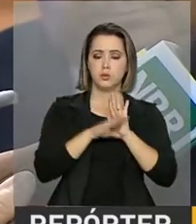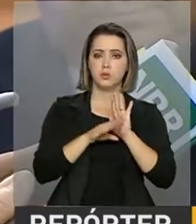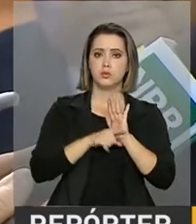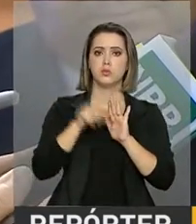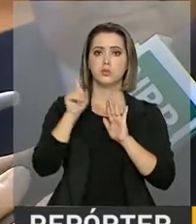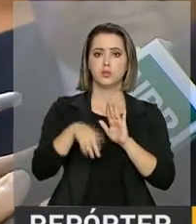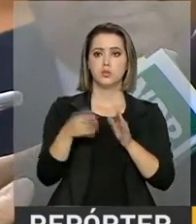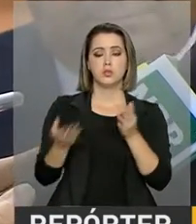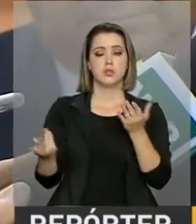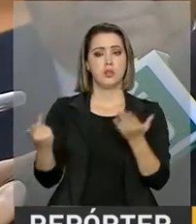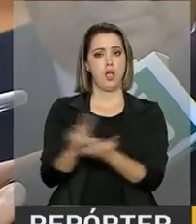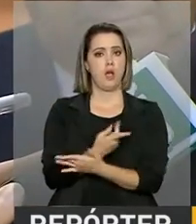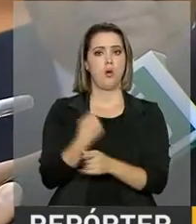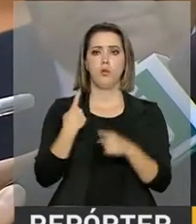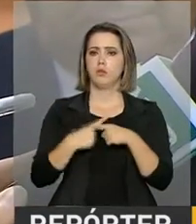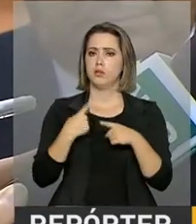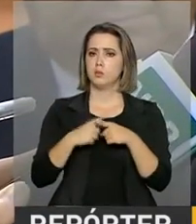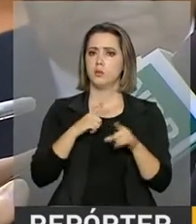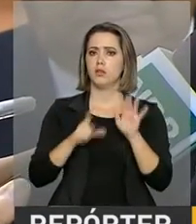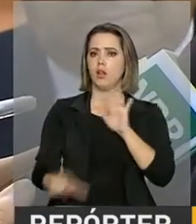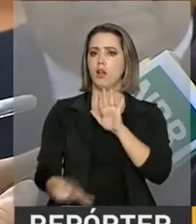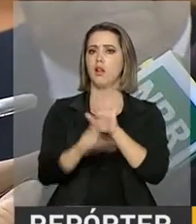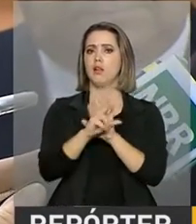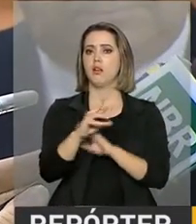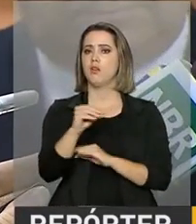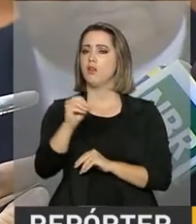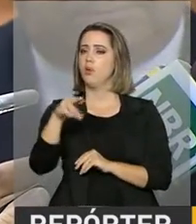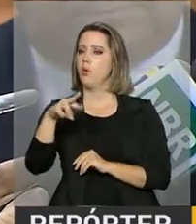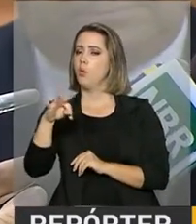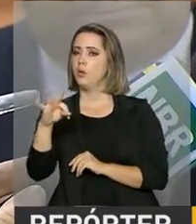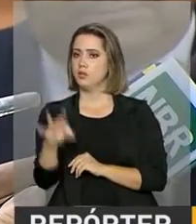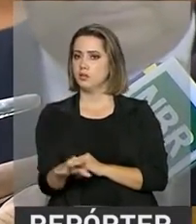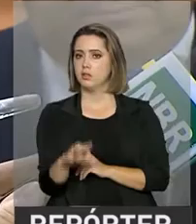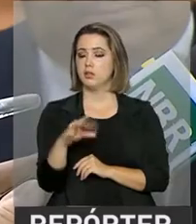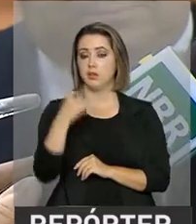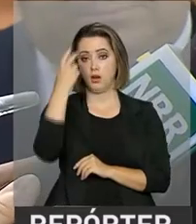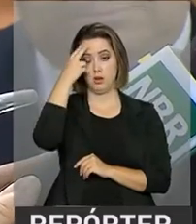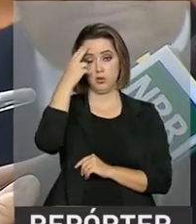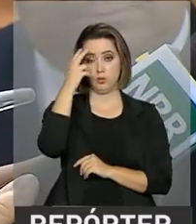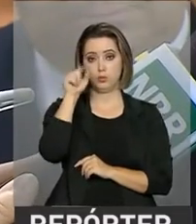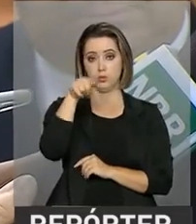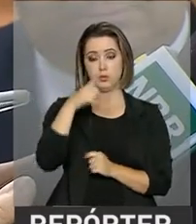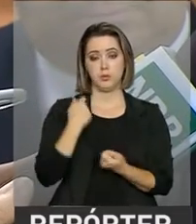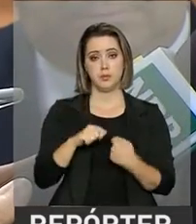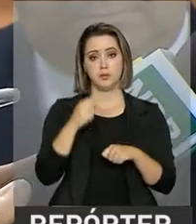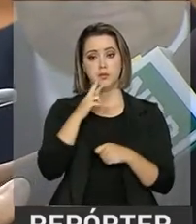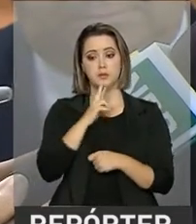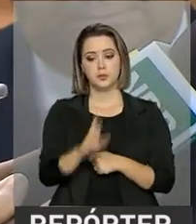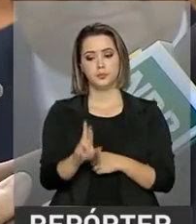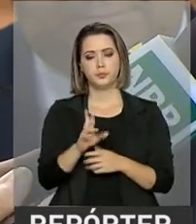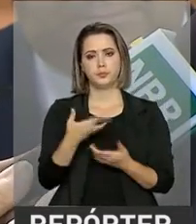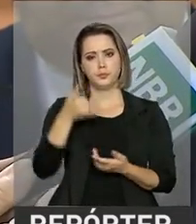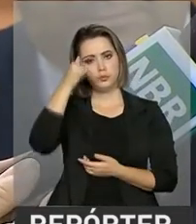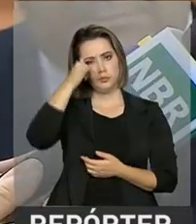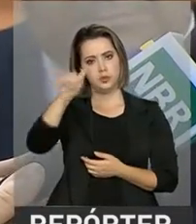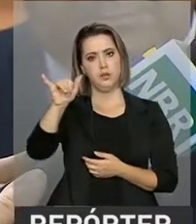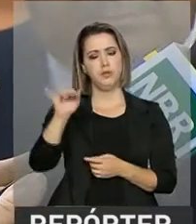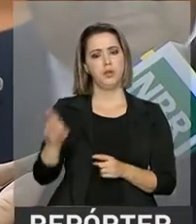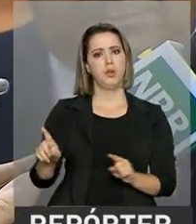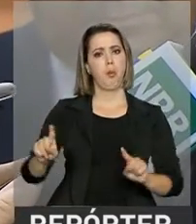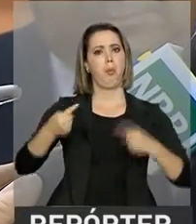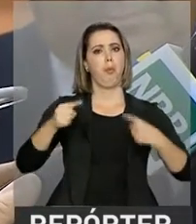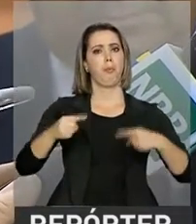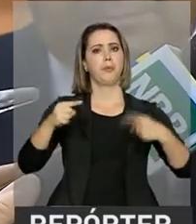pela lei e isso é fundamental e por isso e ter resposta para evitar esse processo de crítica destrutiva